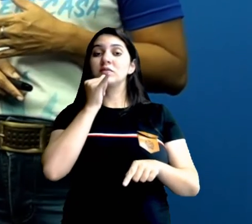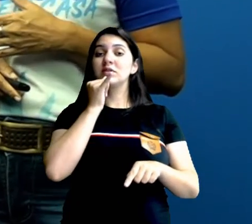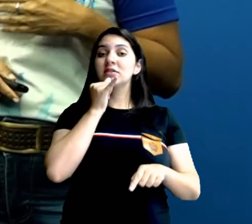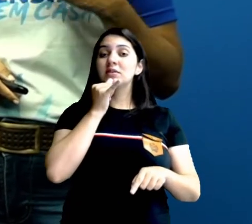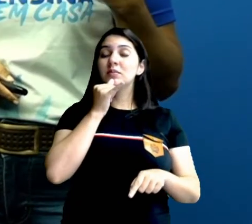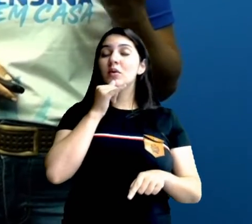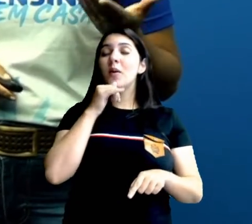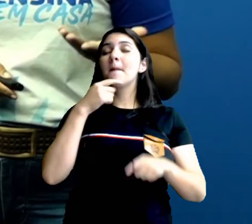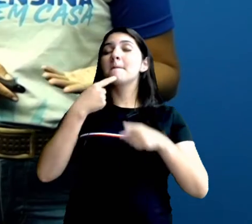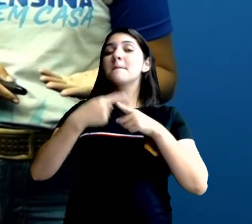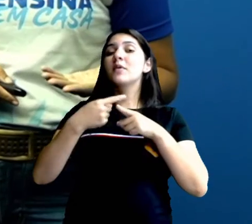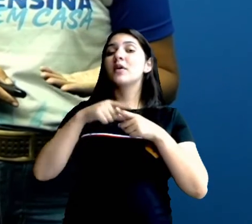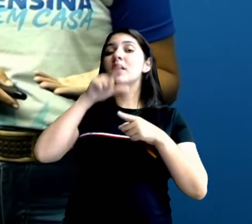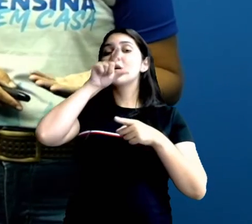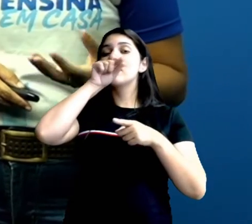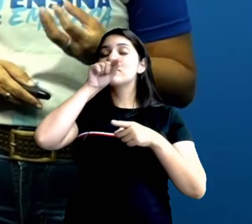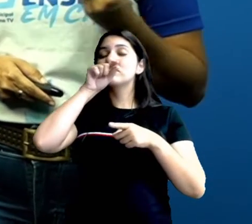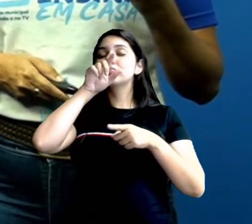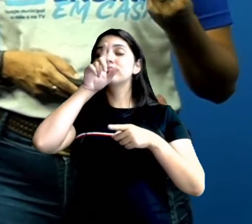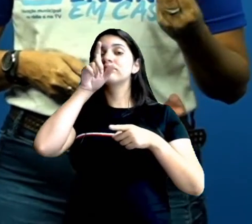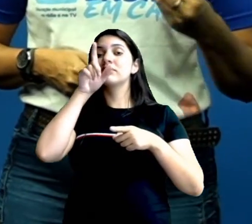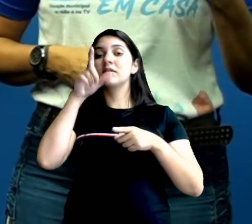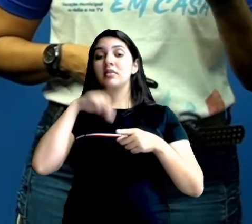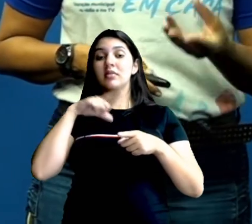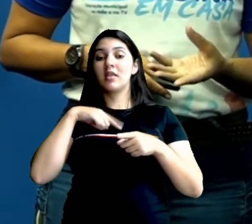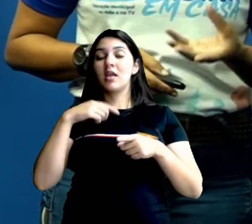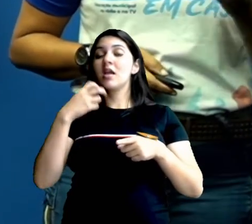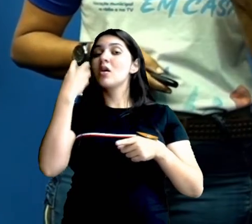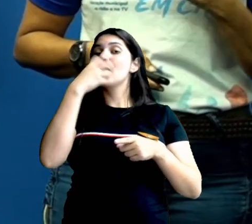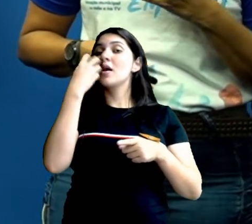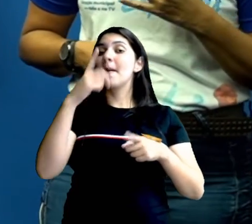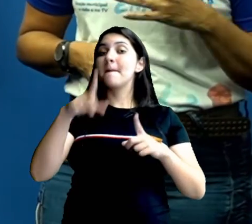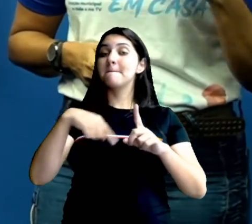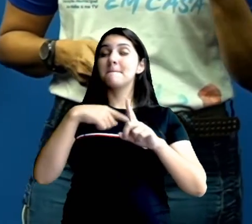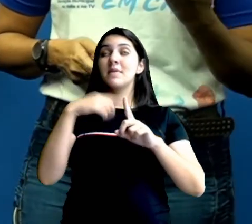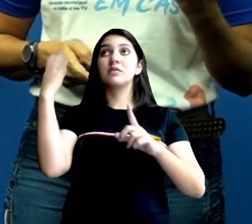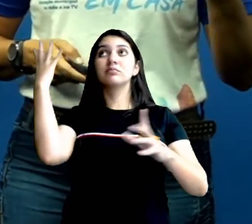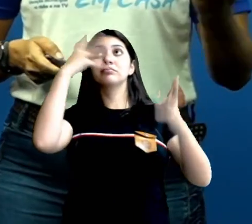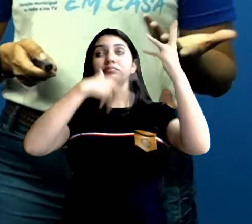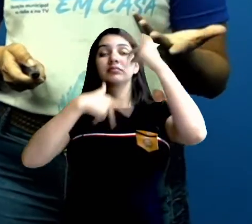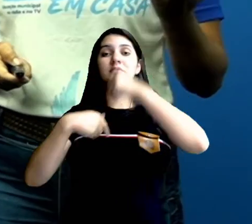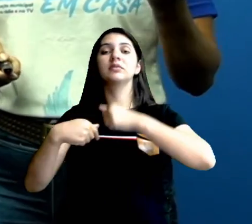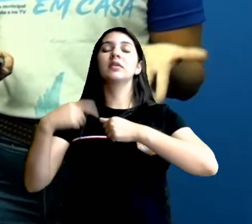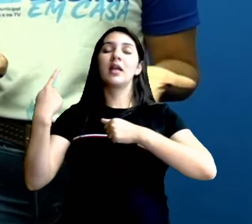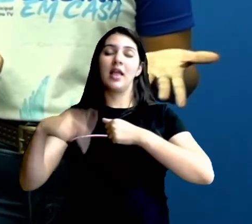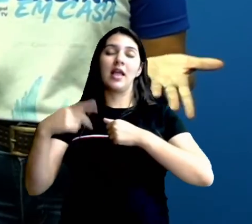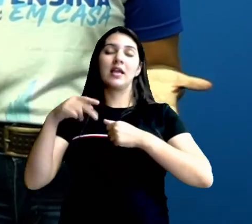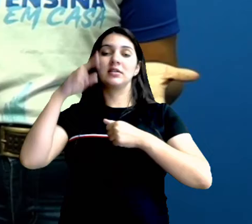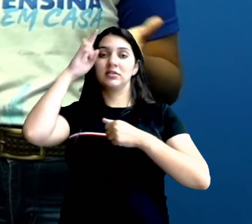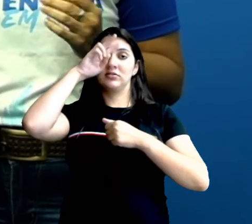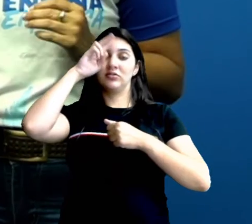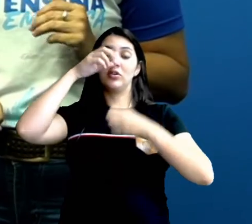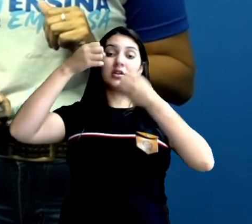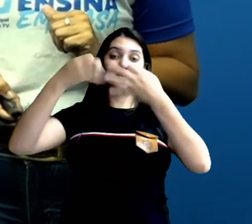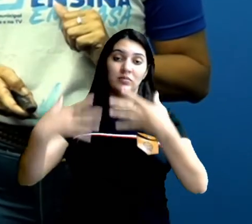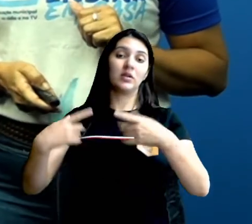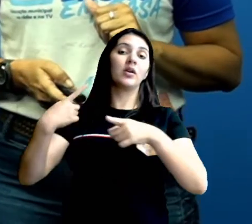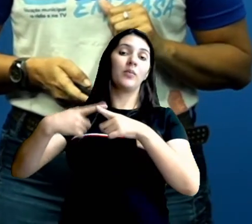o Irapuru tem um canto mais belo. Então, esse conto ele está servindo para explicar o porquê o Irapuru tem um canto mais